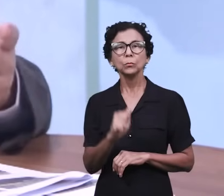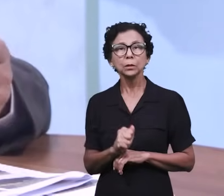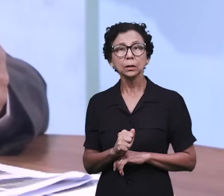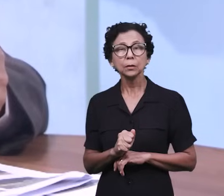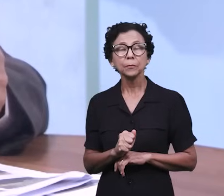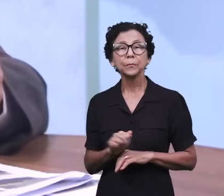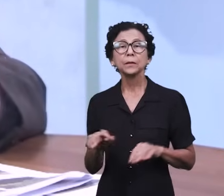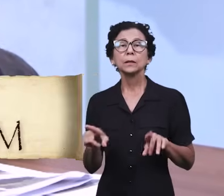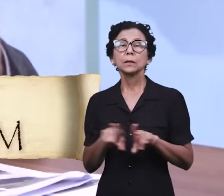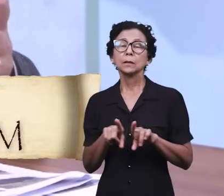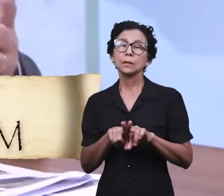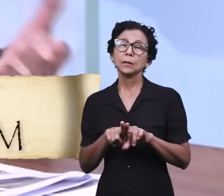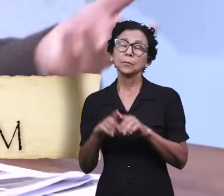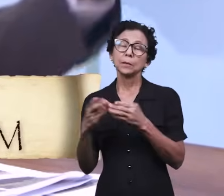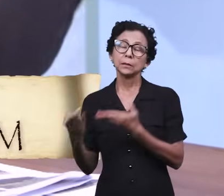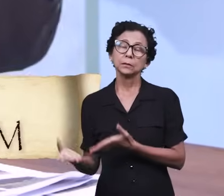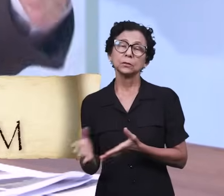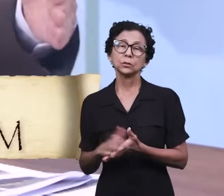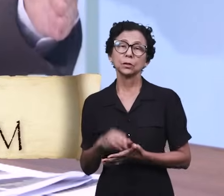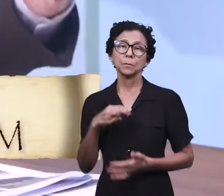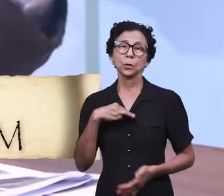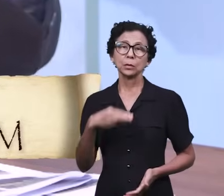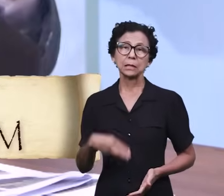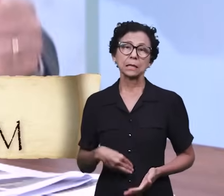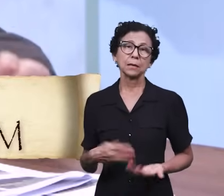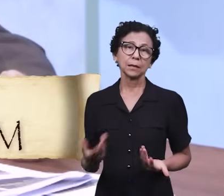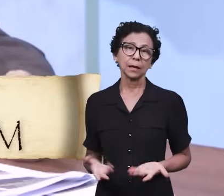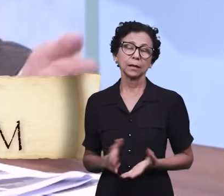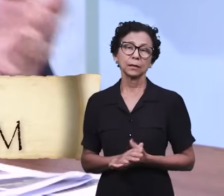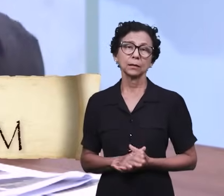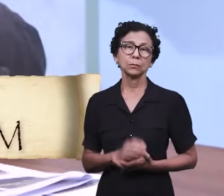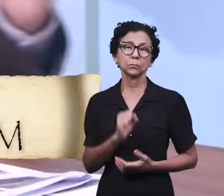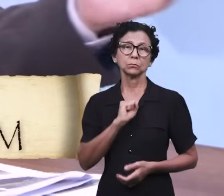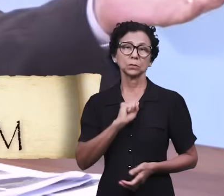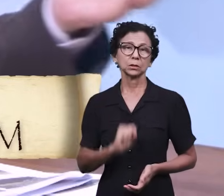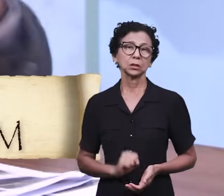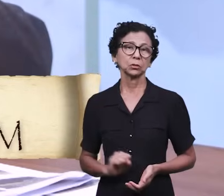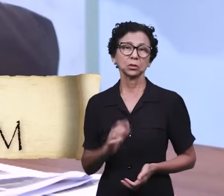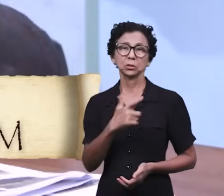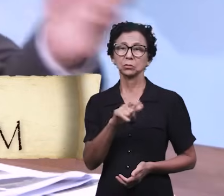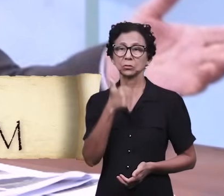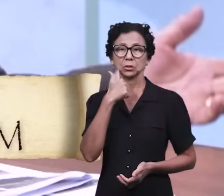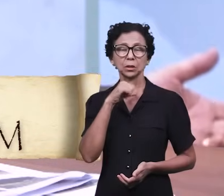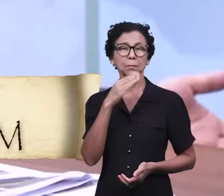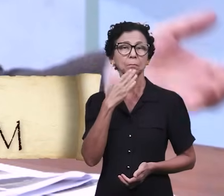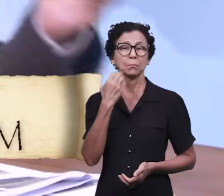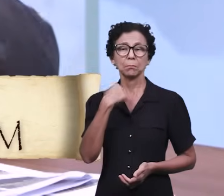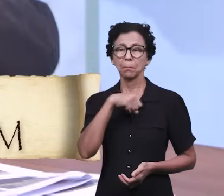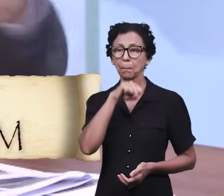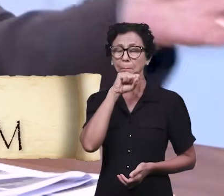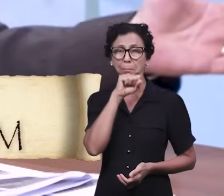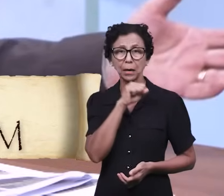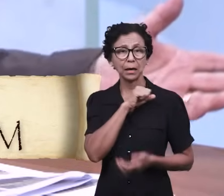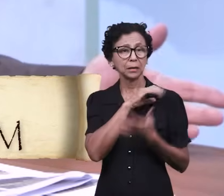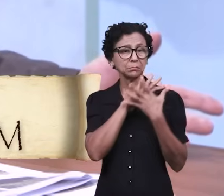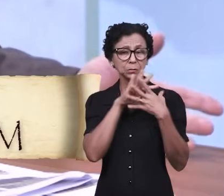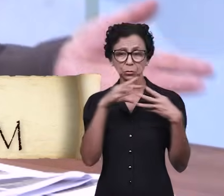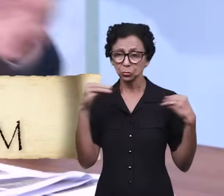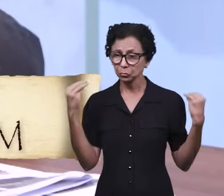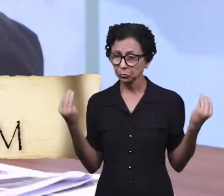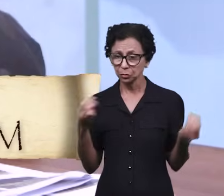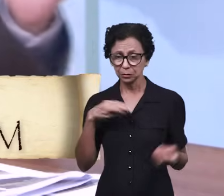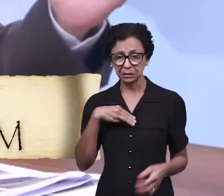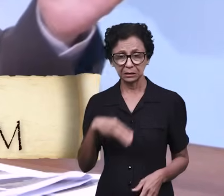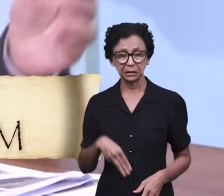na época de Abraão, apareceu Melquisedeque, que era rei de Jerusalém. Sem pai, sem mãe, sem genealogia, apareceu e